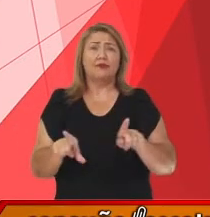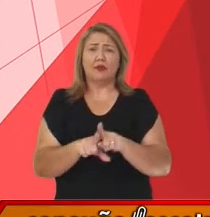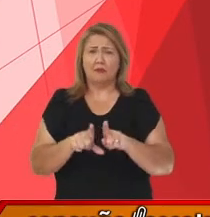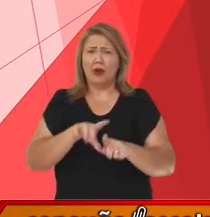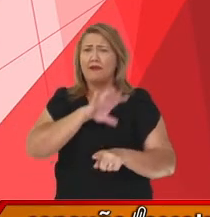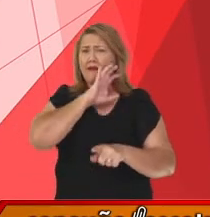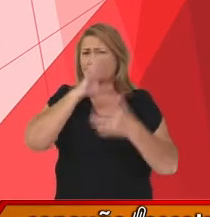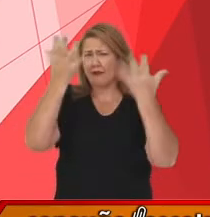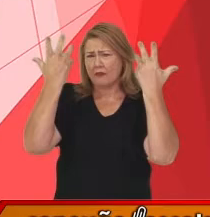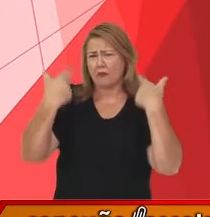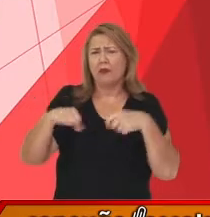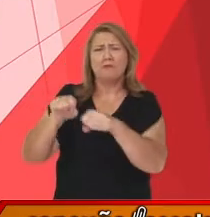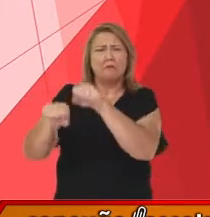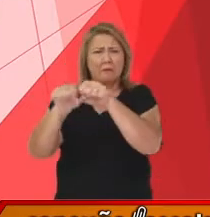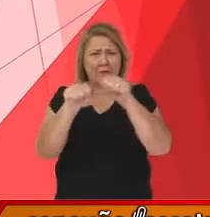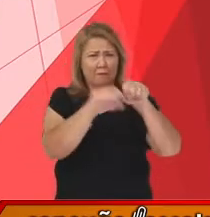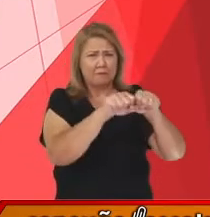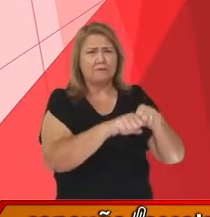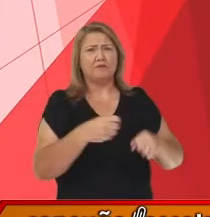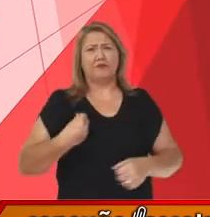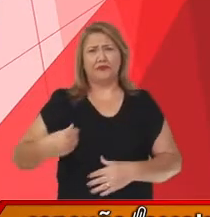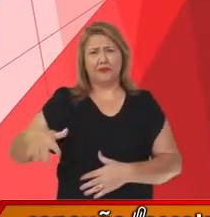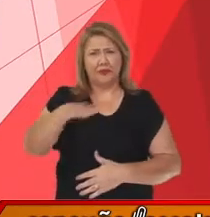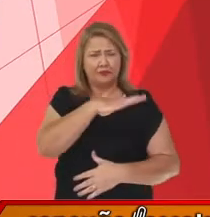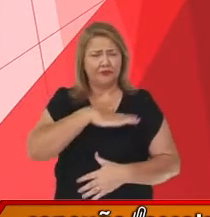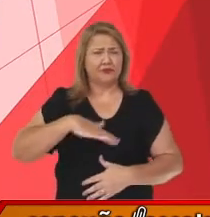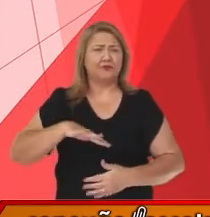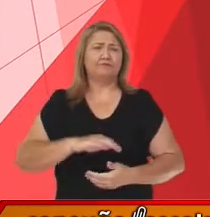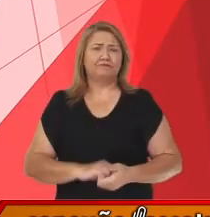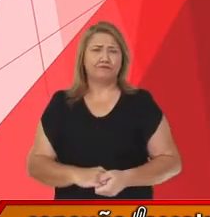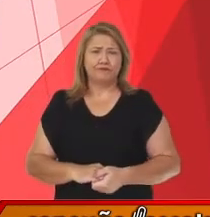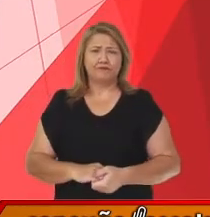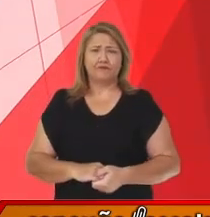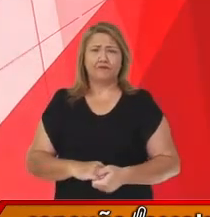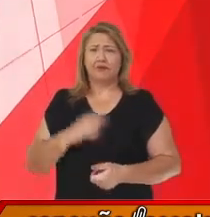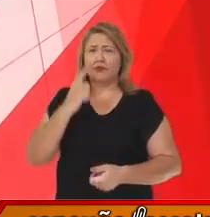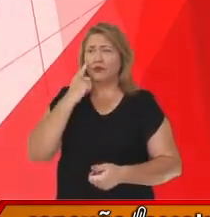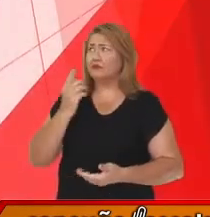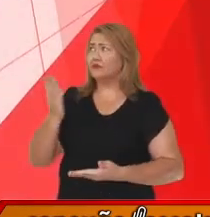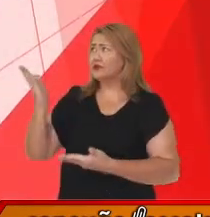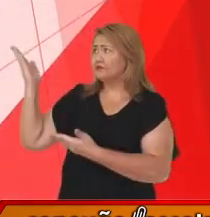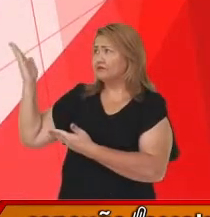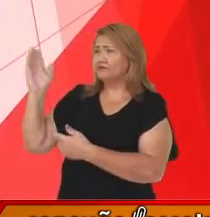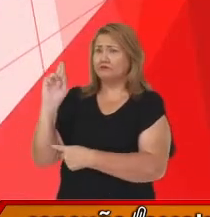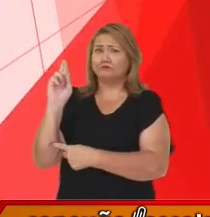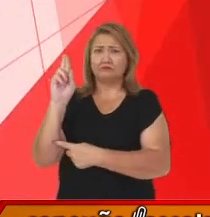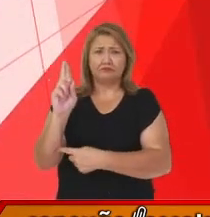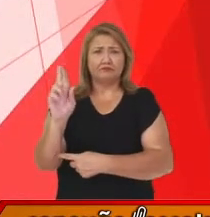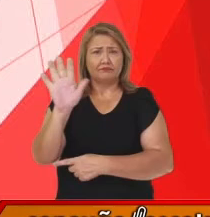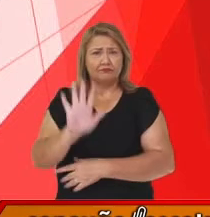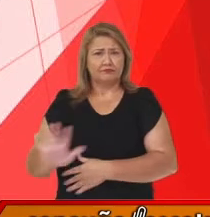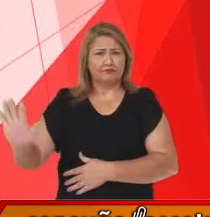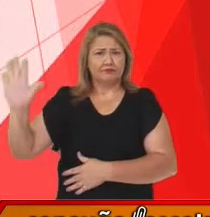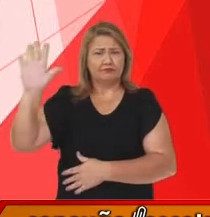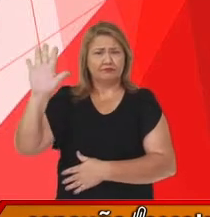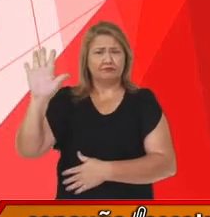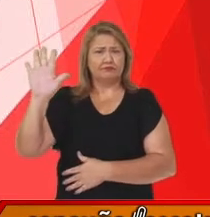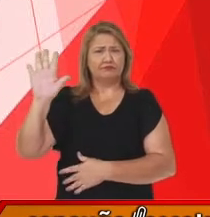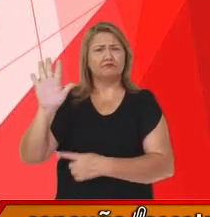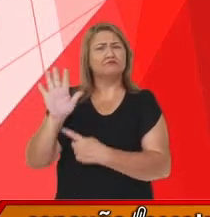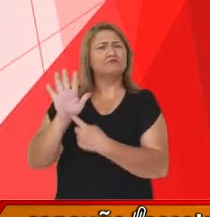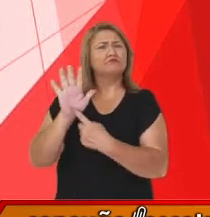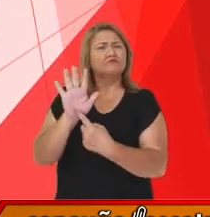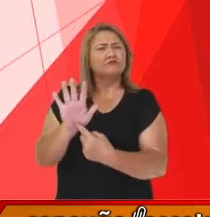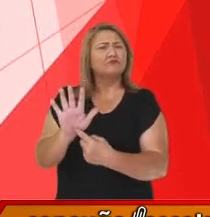animais selvagens que ali viviam. Trouxe para vocês essa representação num mapa, né,